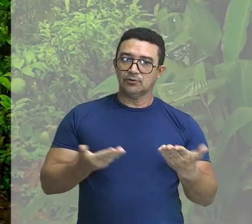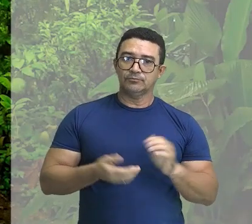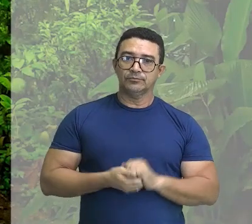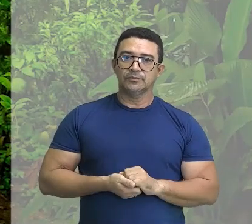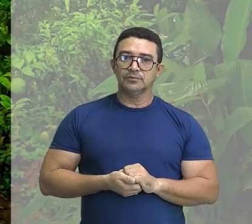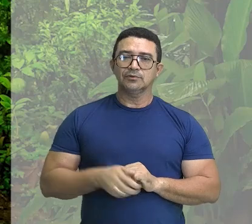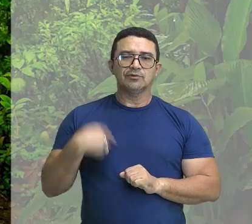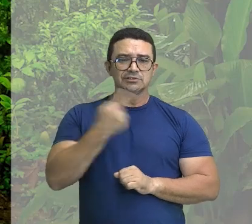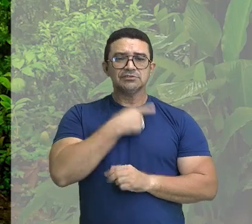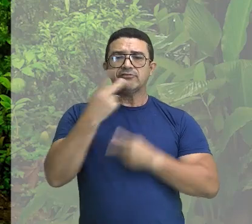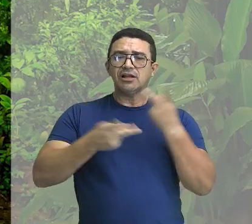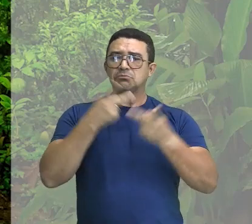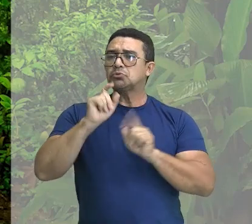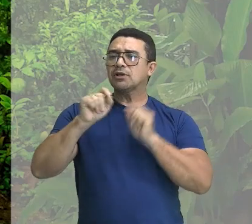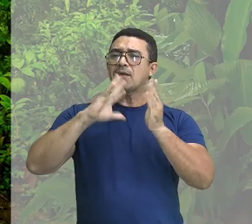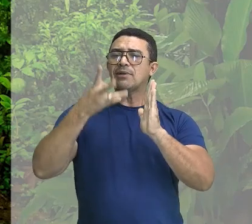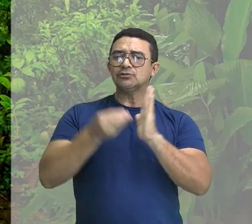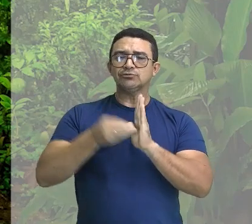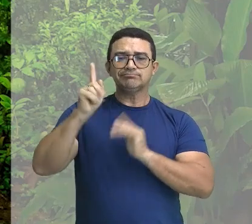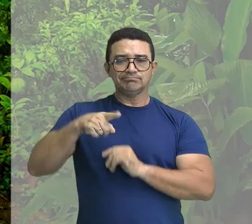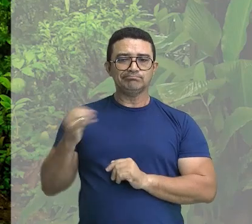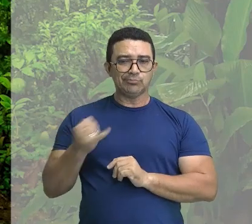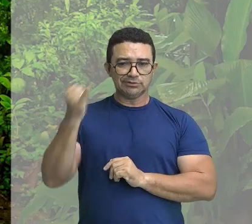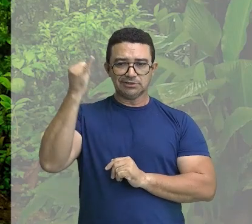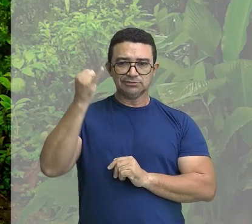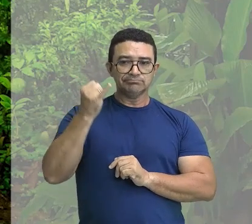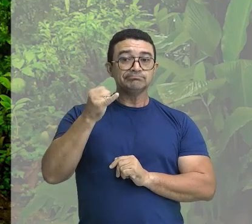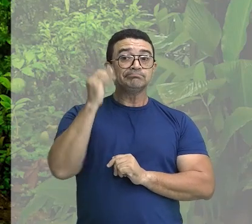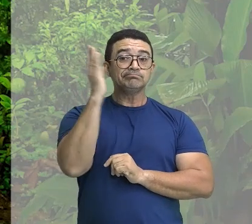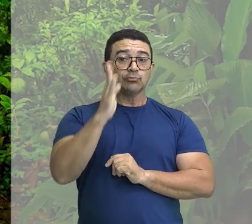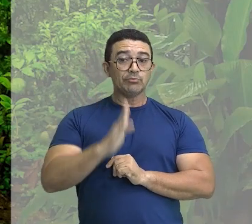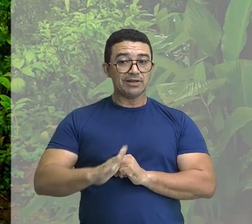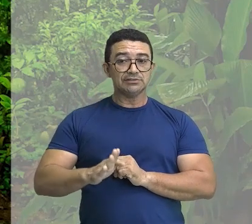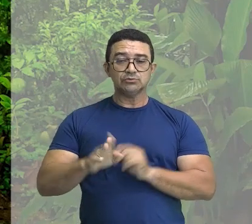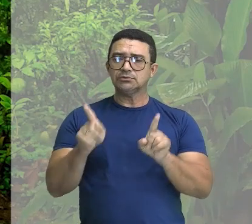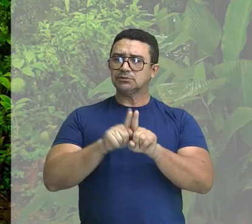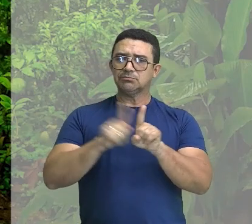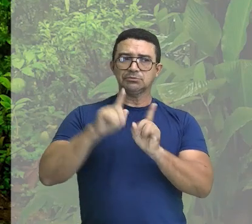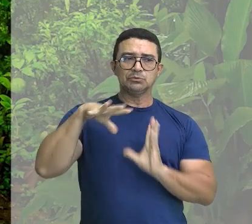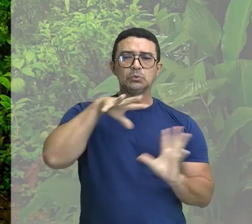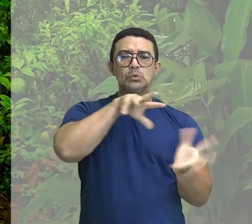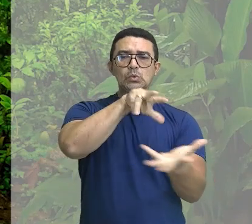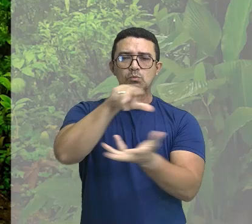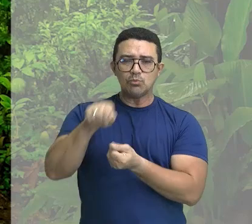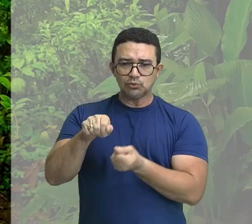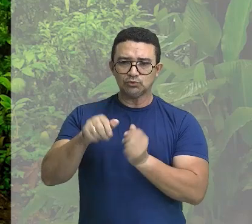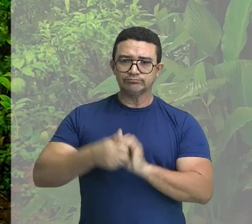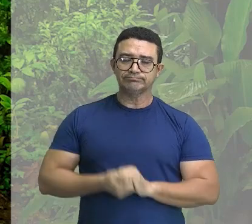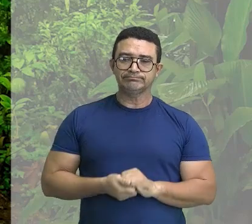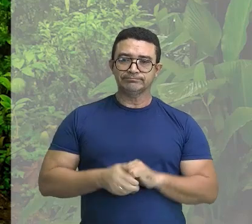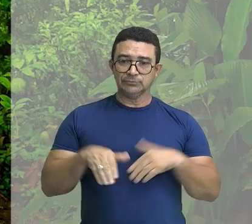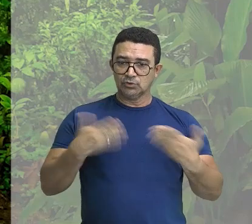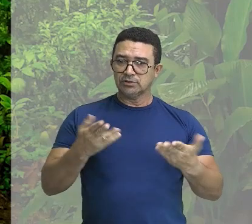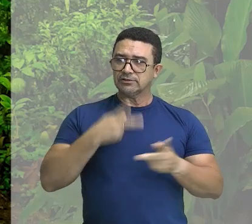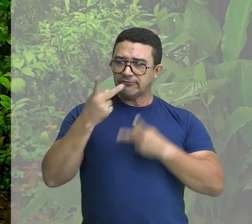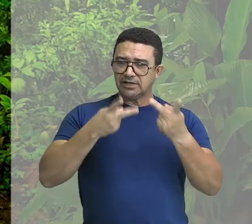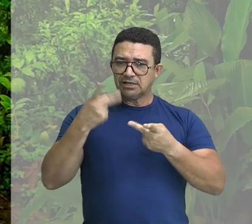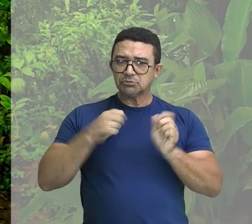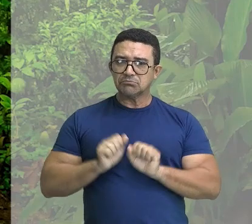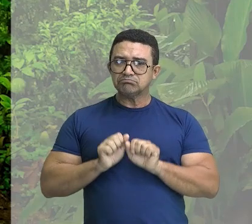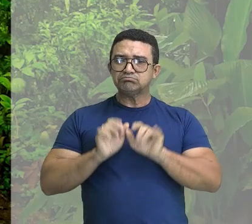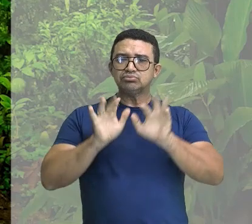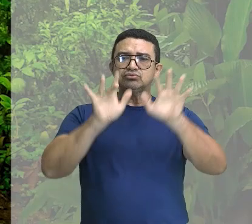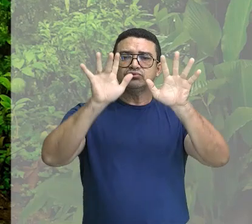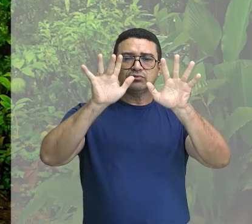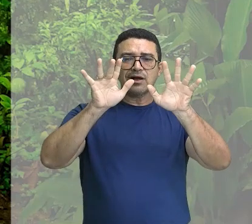do quanto a Amazônia é importante para o Brasil e também para o mundo, quando se fala, né, nessa emissão dos gases do